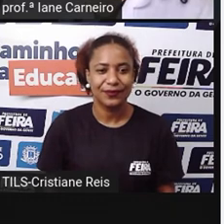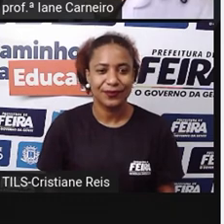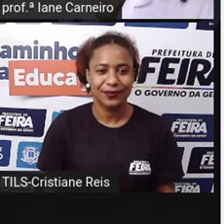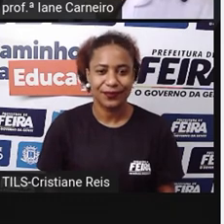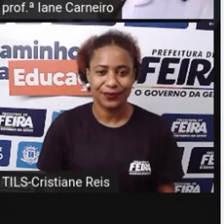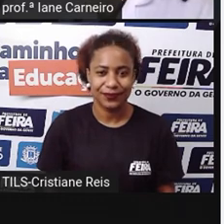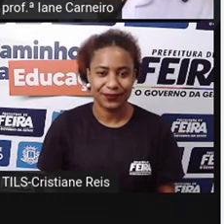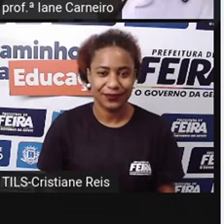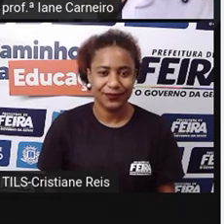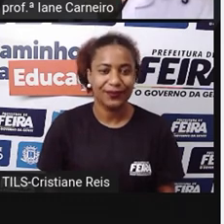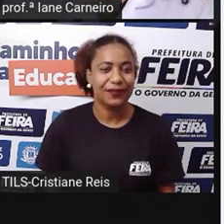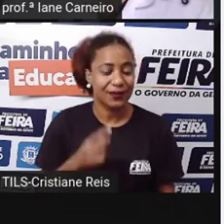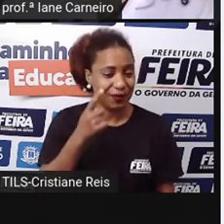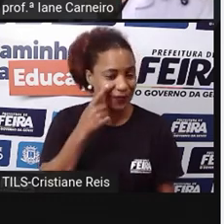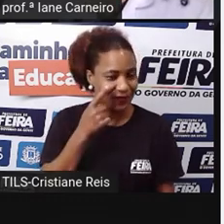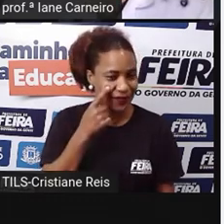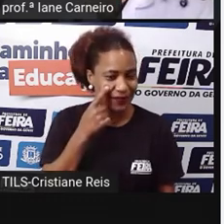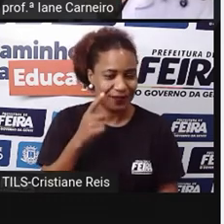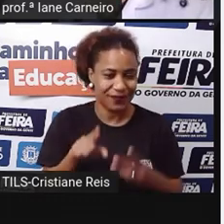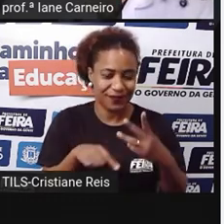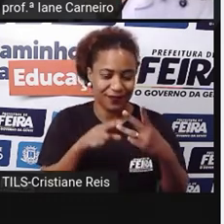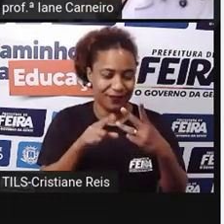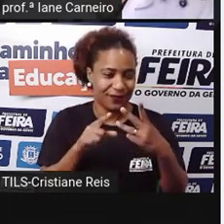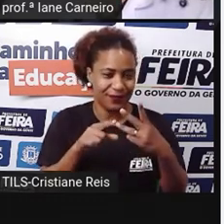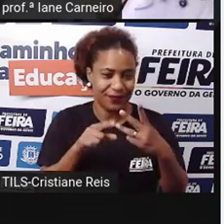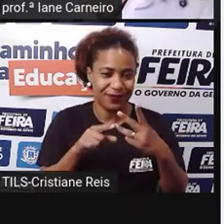Vamos pro próximo?